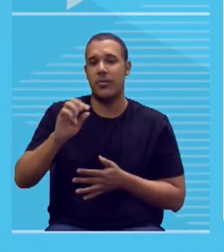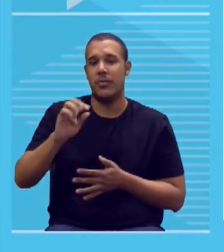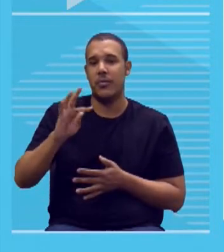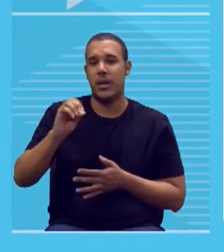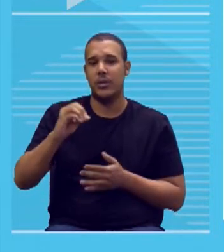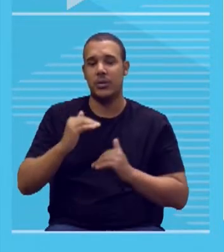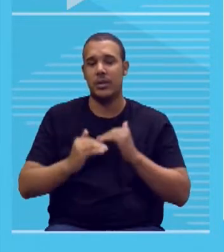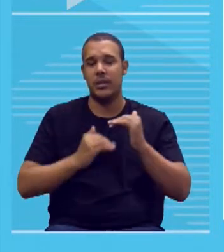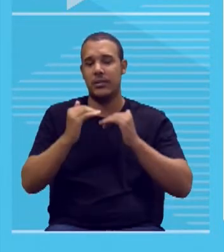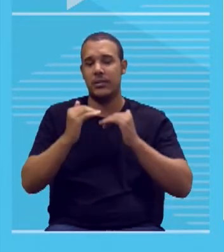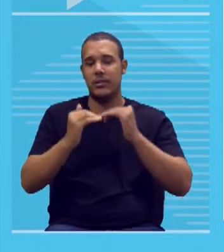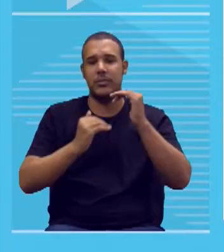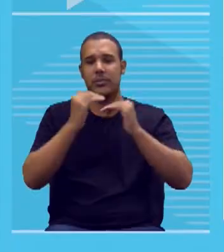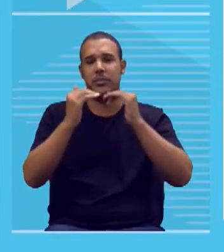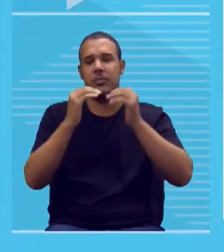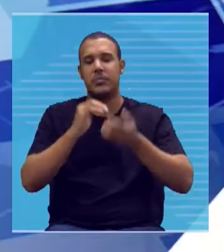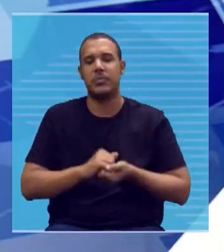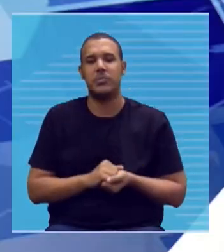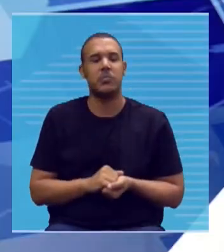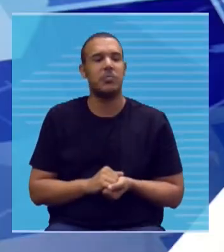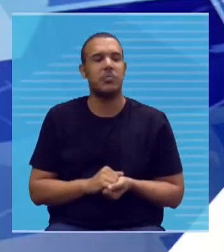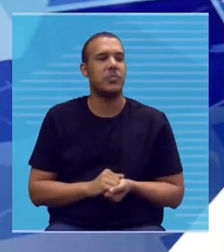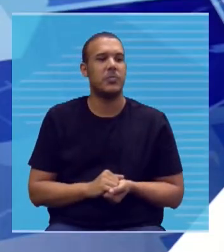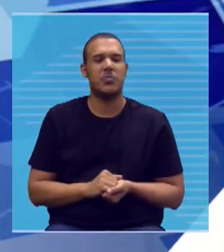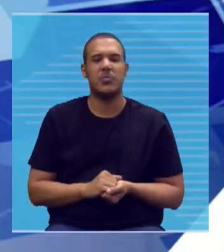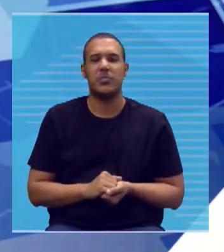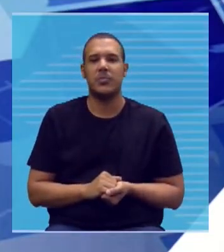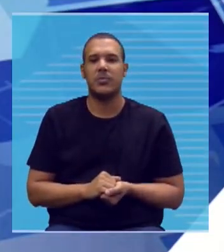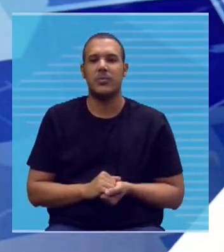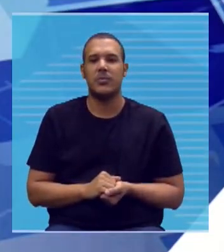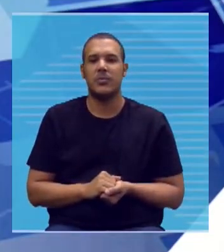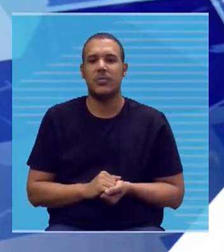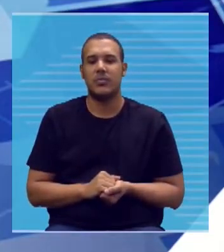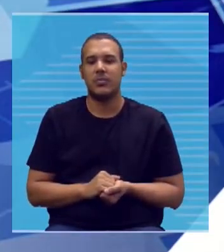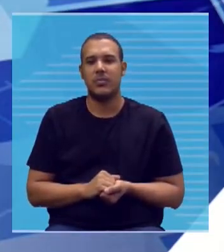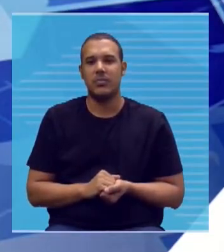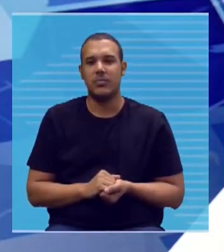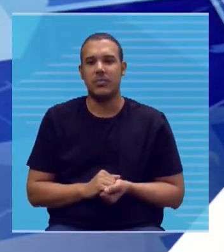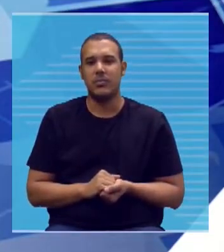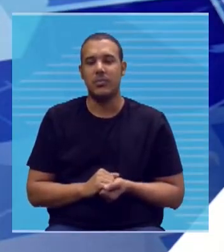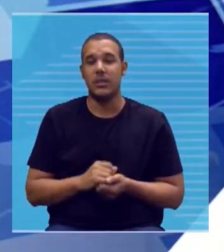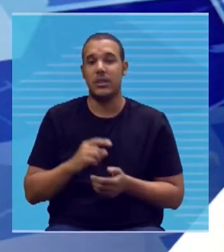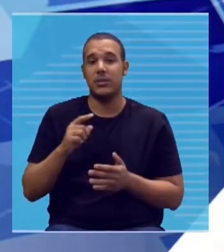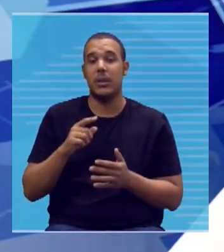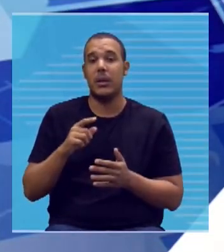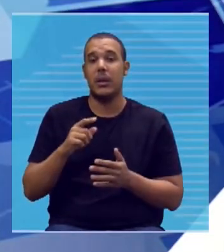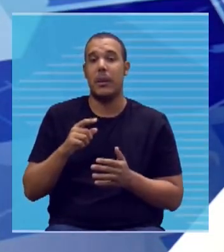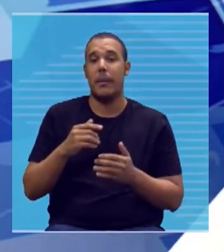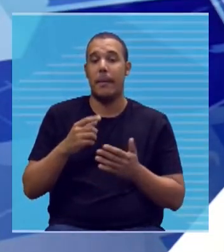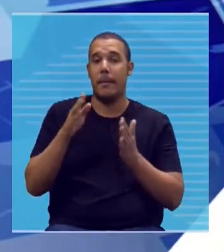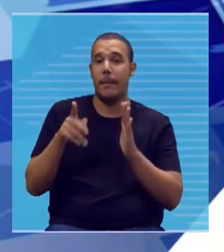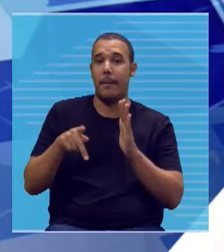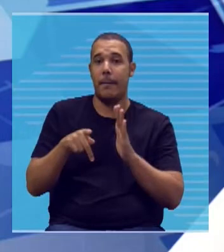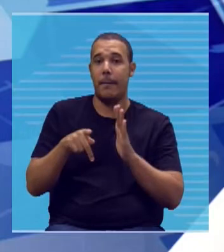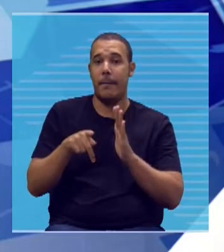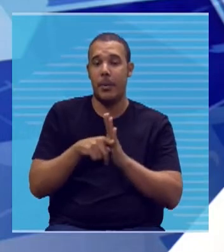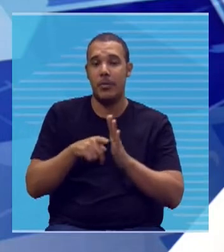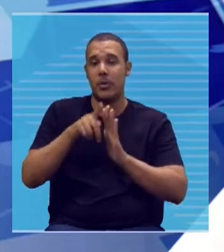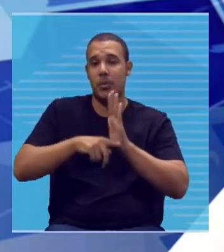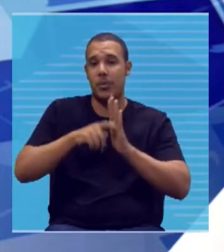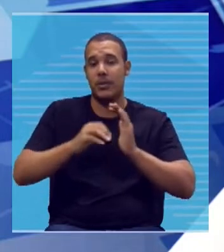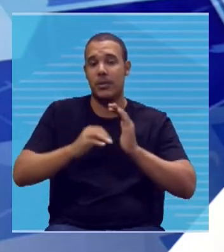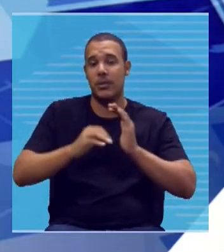favor vamos lá galera evidências da evolução são provas de que o